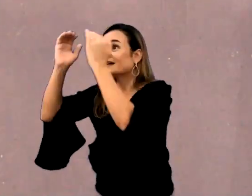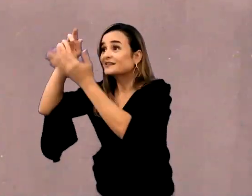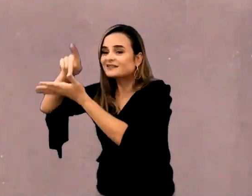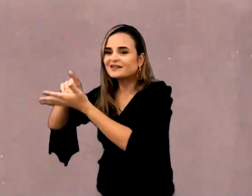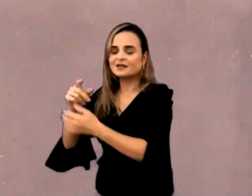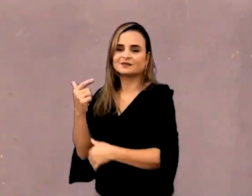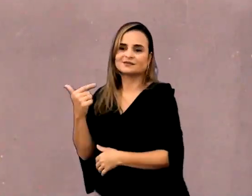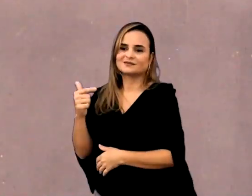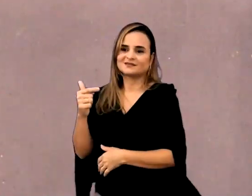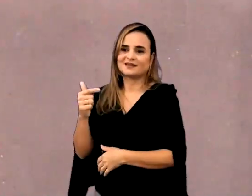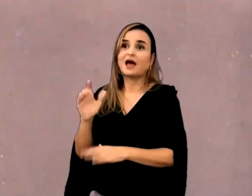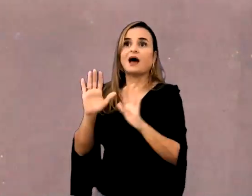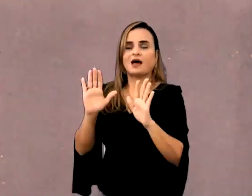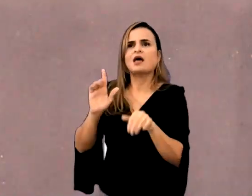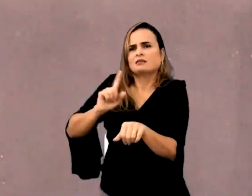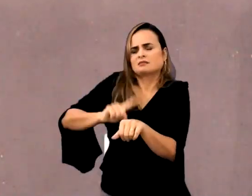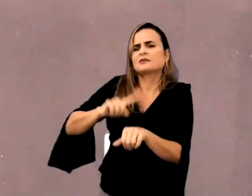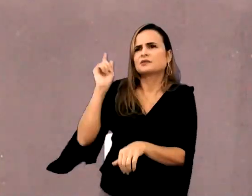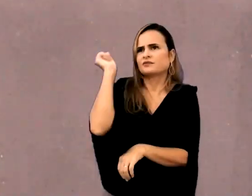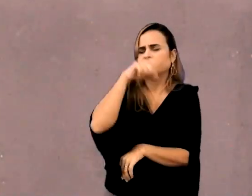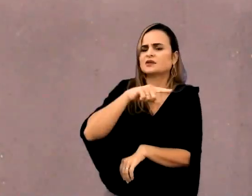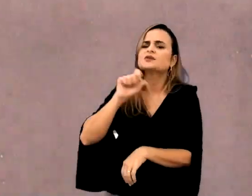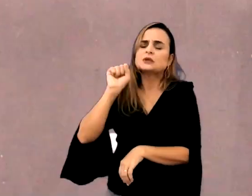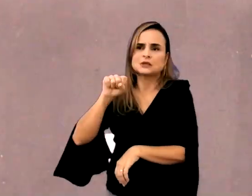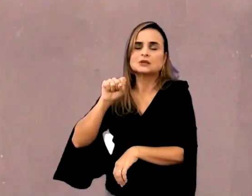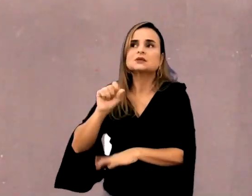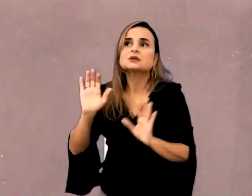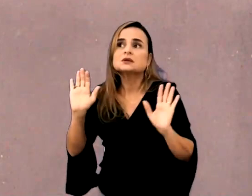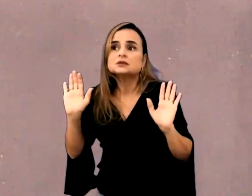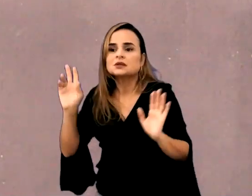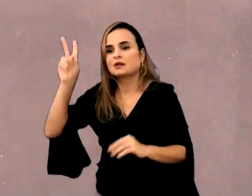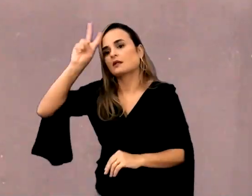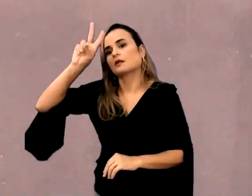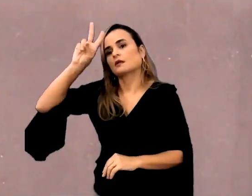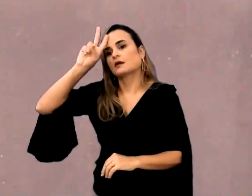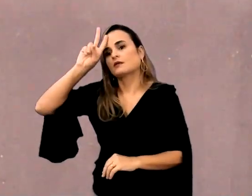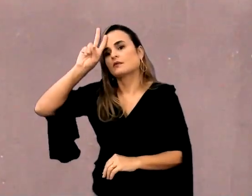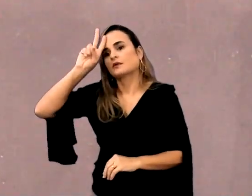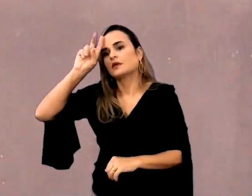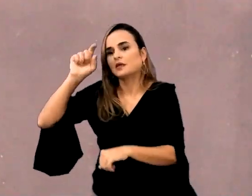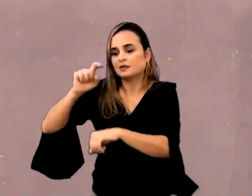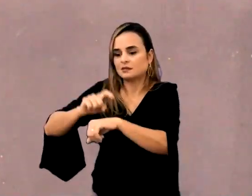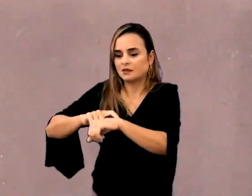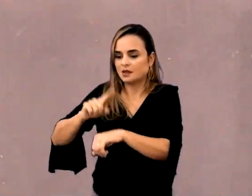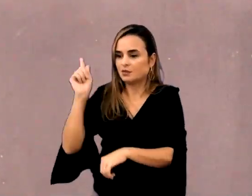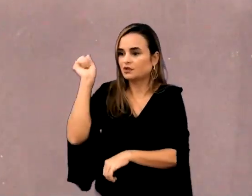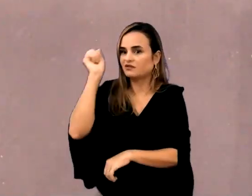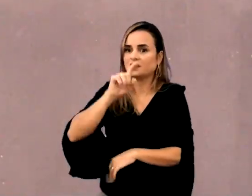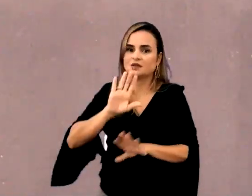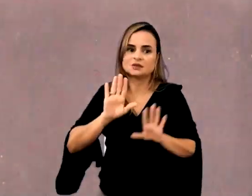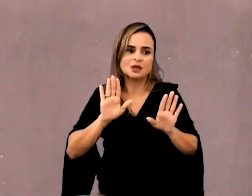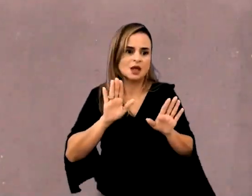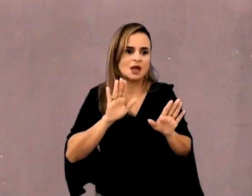numa dificuldade, quando você estava numa situação em que ninguém podia lhe tirar de